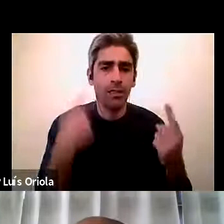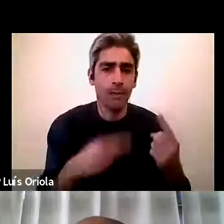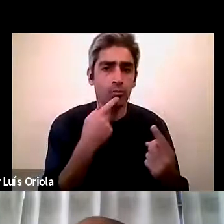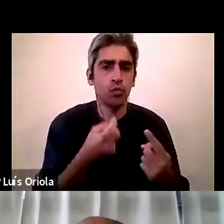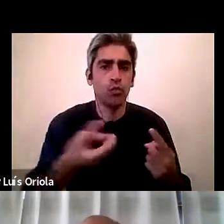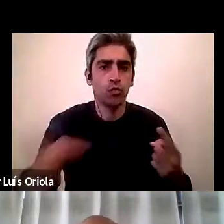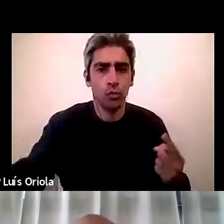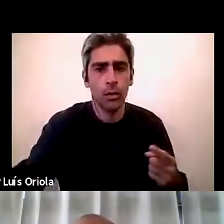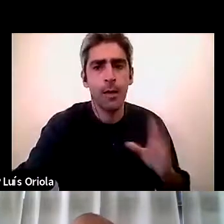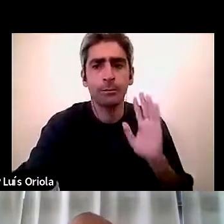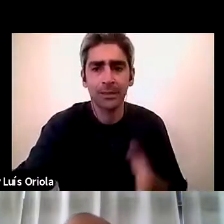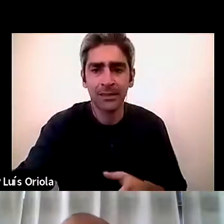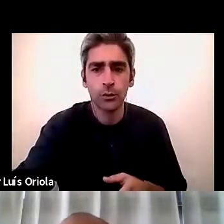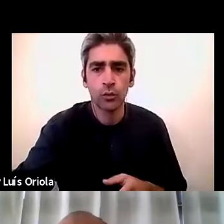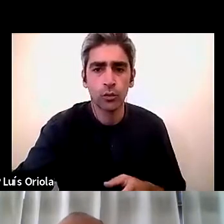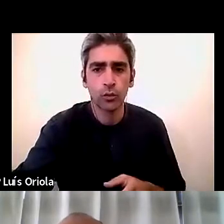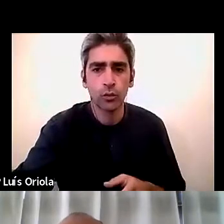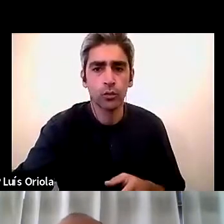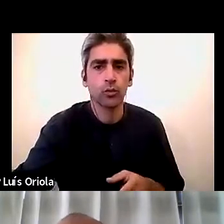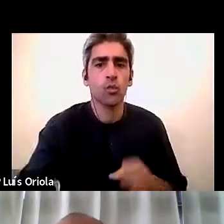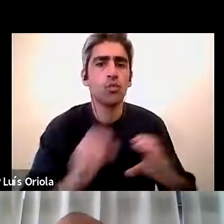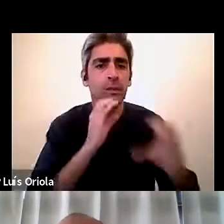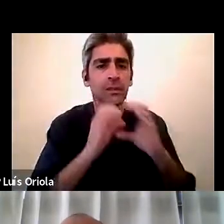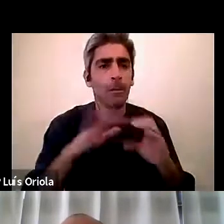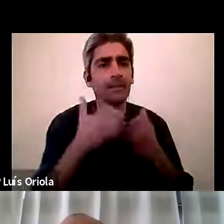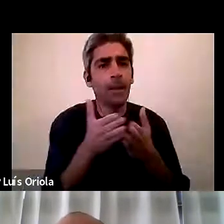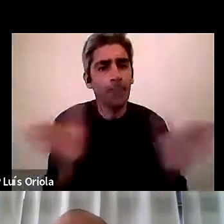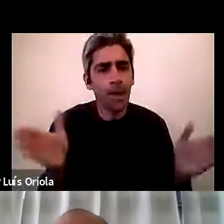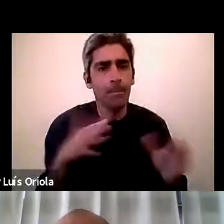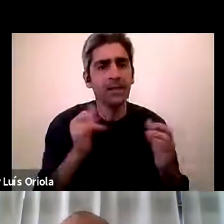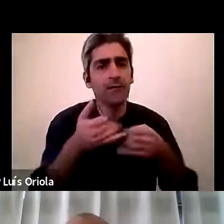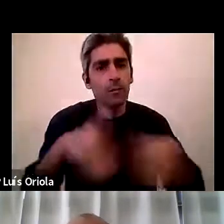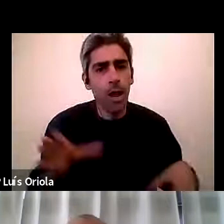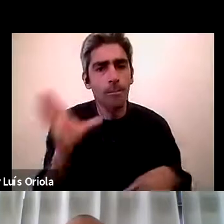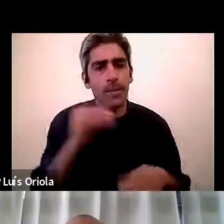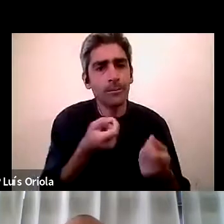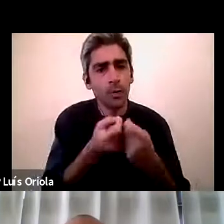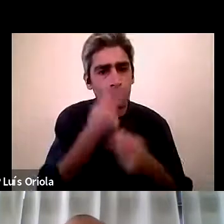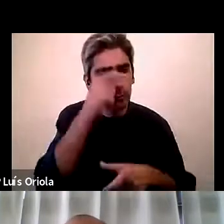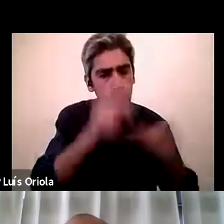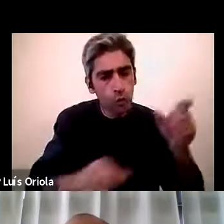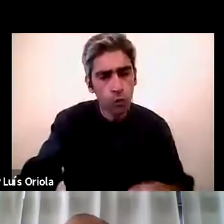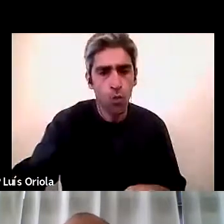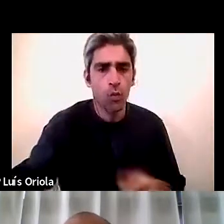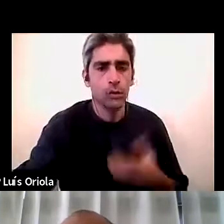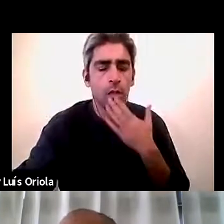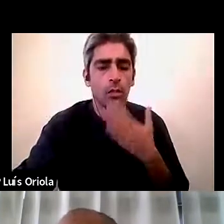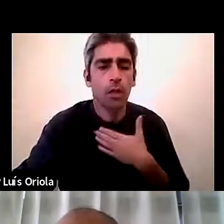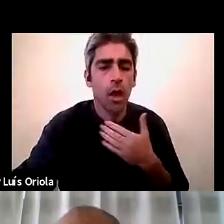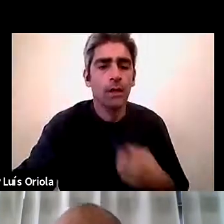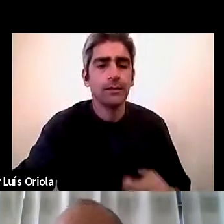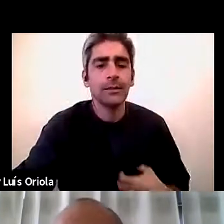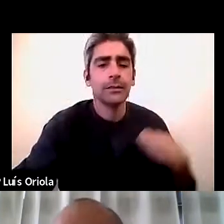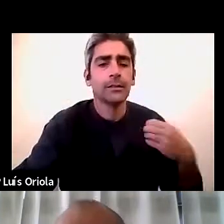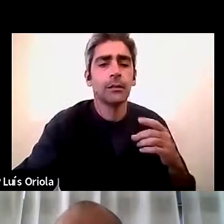uma comunicação mais aberta, mais informal, mais próxima das pessoas, de modo a que nós nos